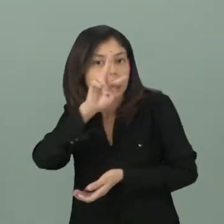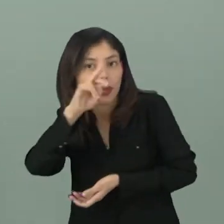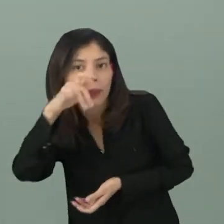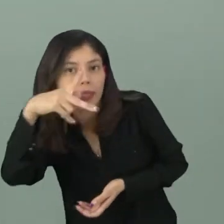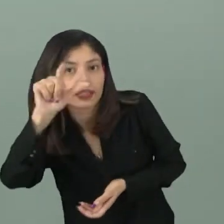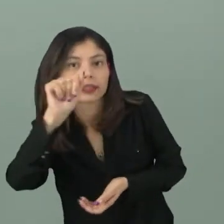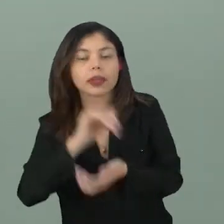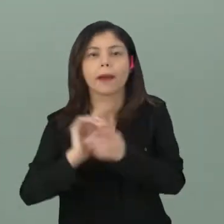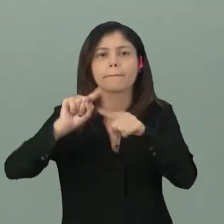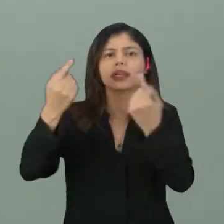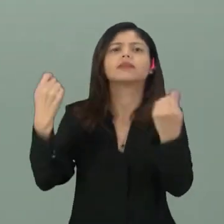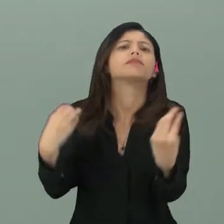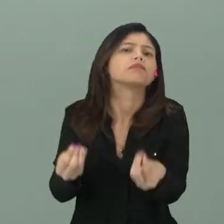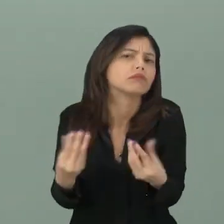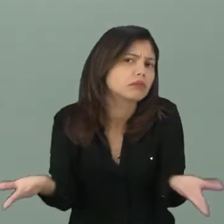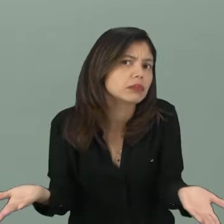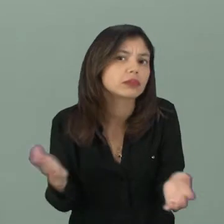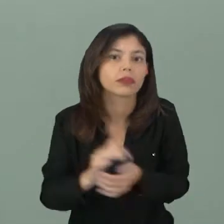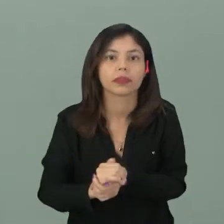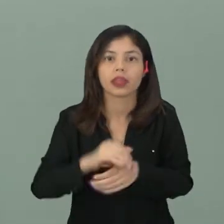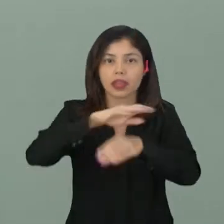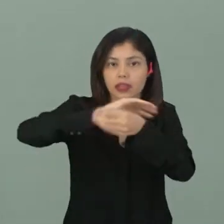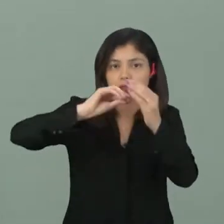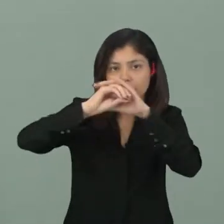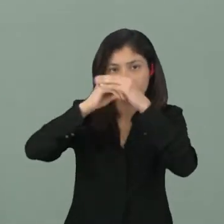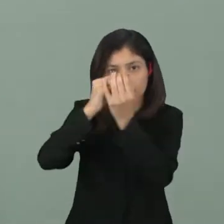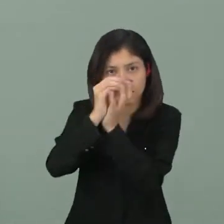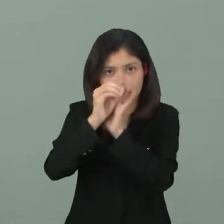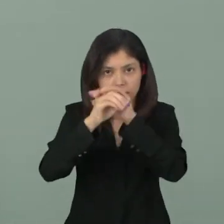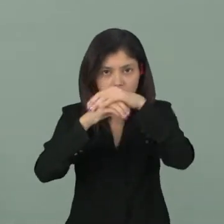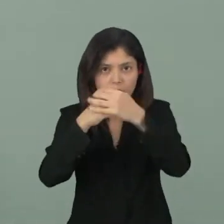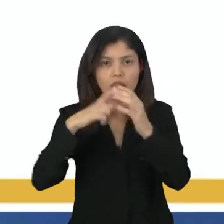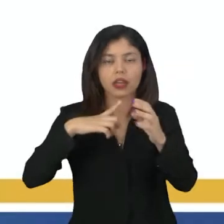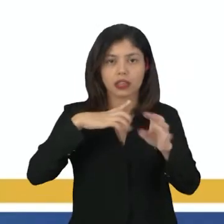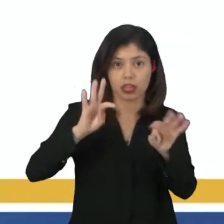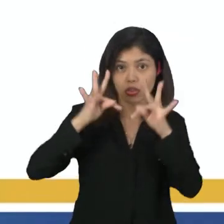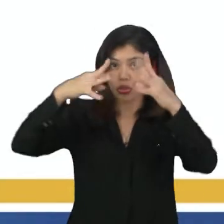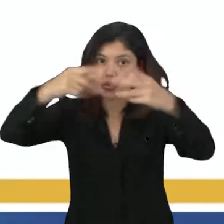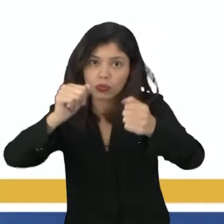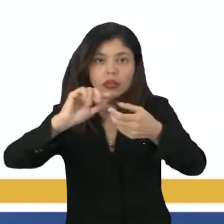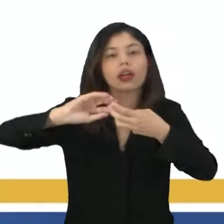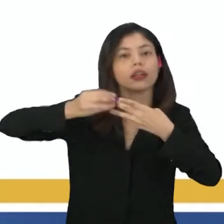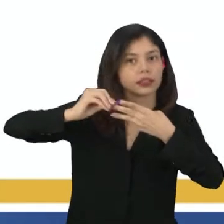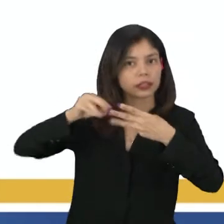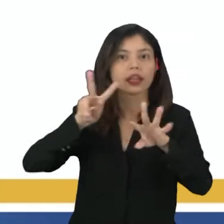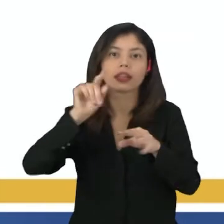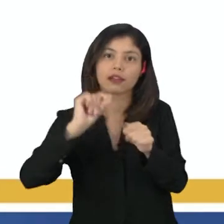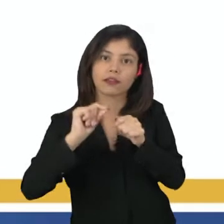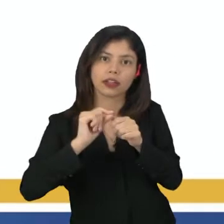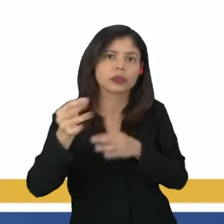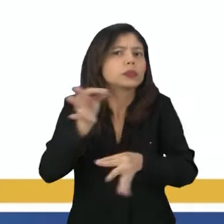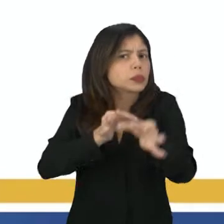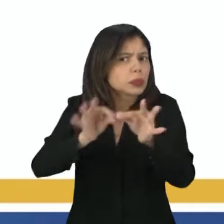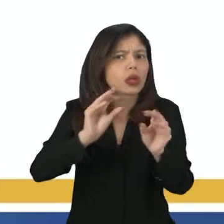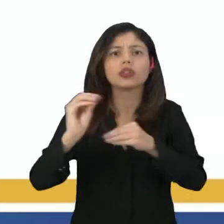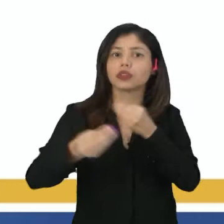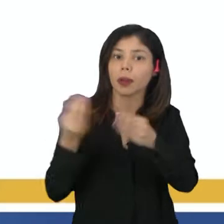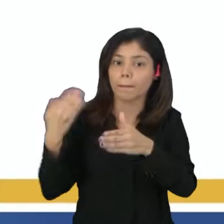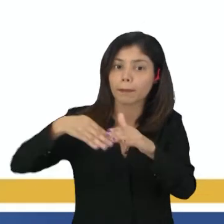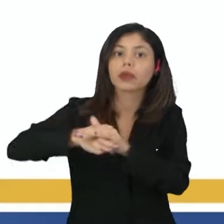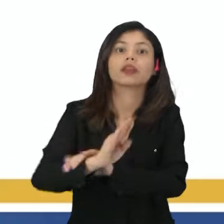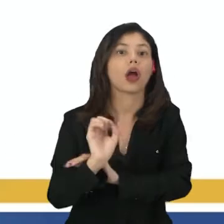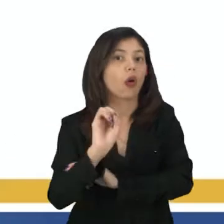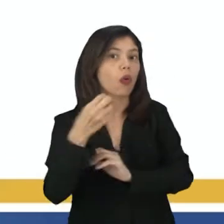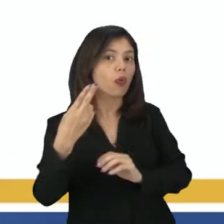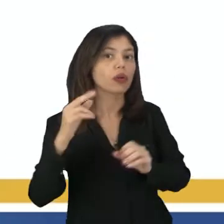serve a membrana mesmo? A membrana, que é essa estrutura que envolve toda a célula, ela faz um controle de quem pode entrar e